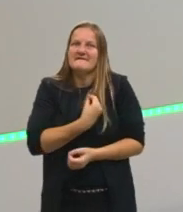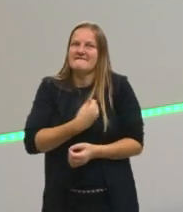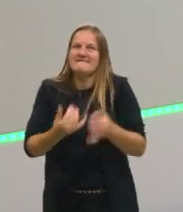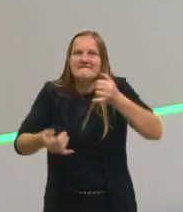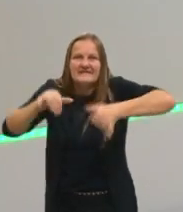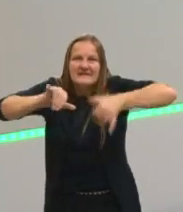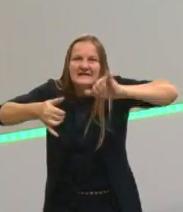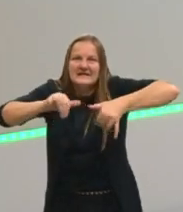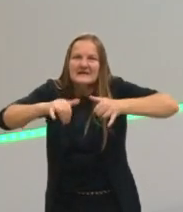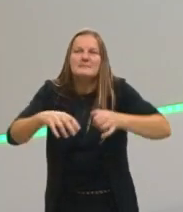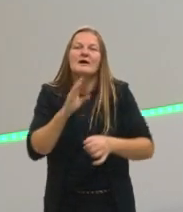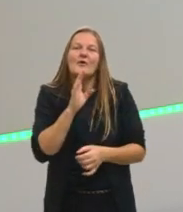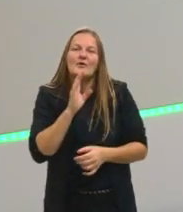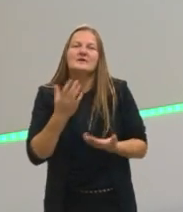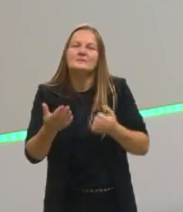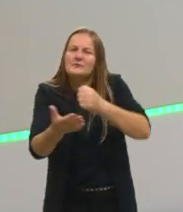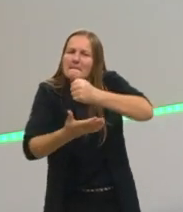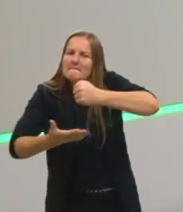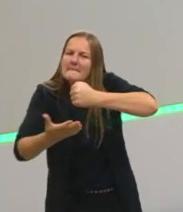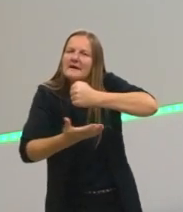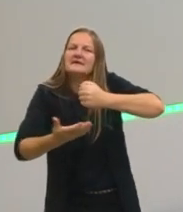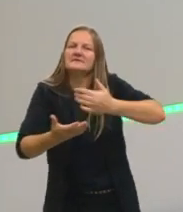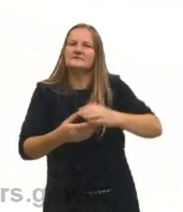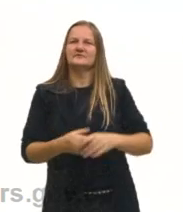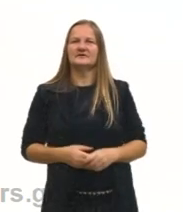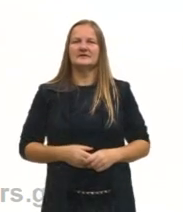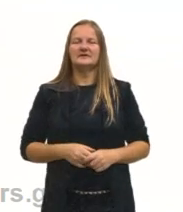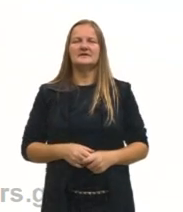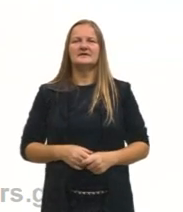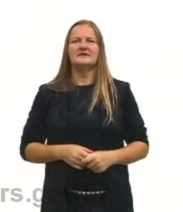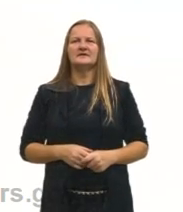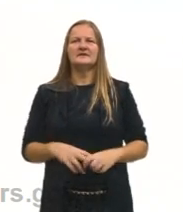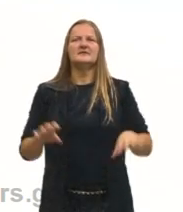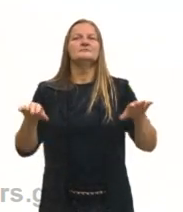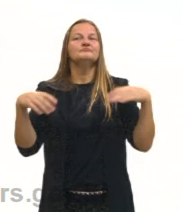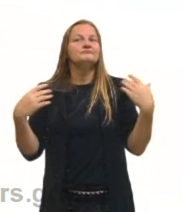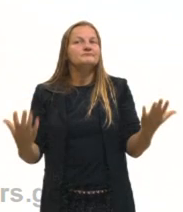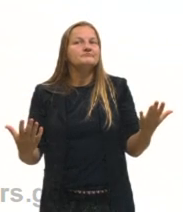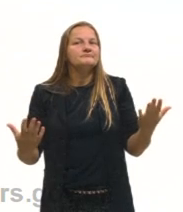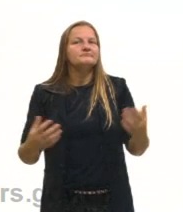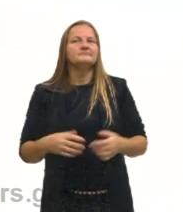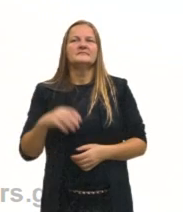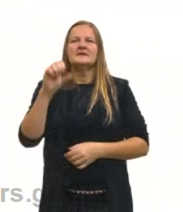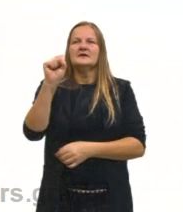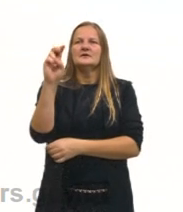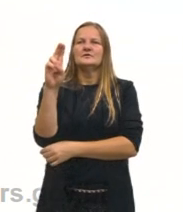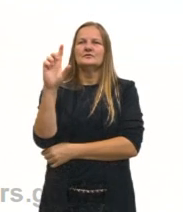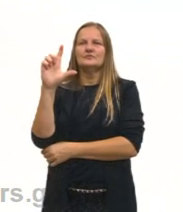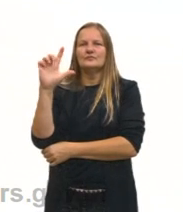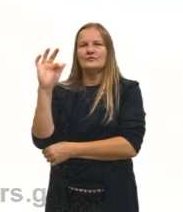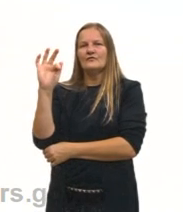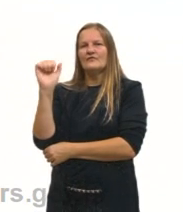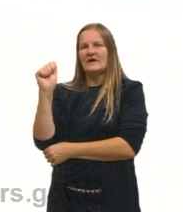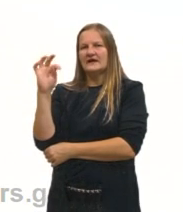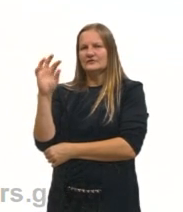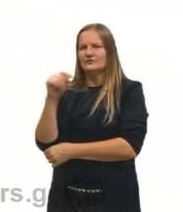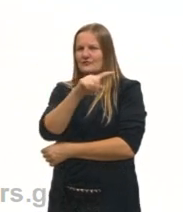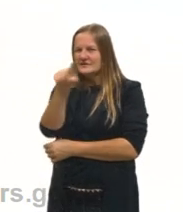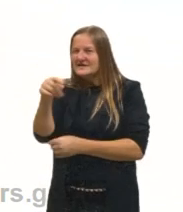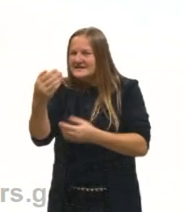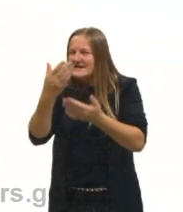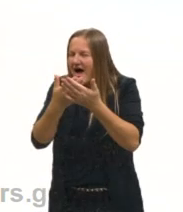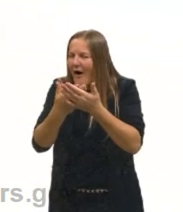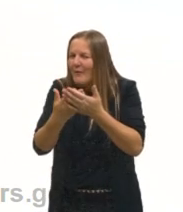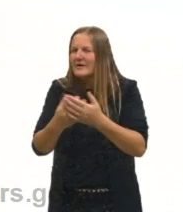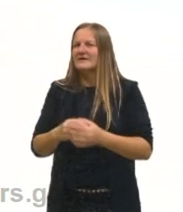a gente tem esse conhecimento básico e você falta de cálcio aonde que a gente utiliza todo mundo aqui passou pela escola ou está